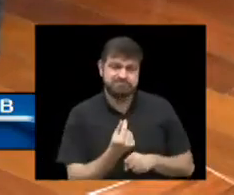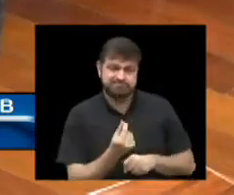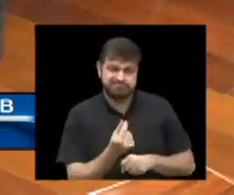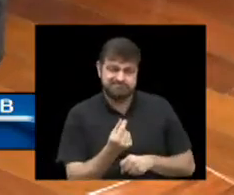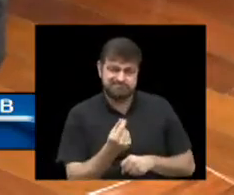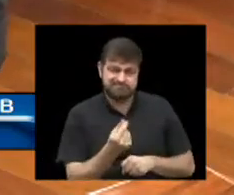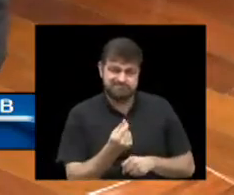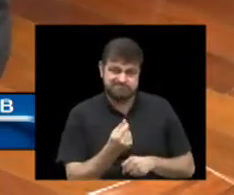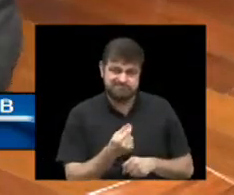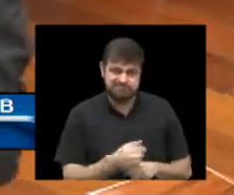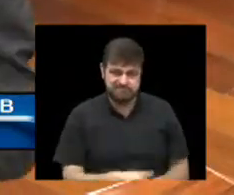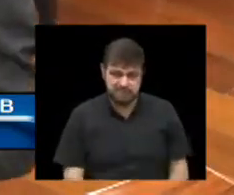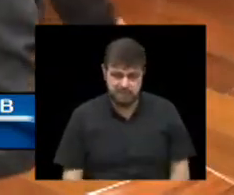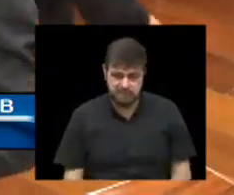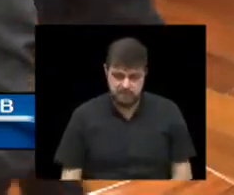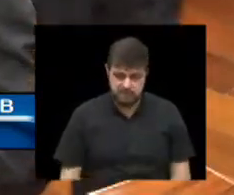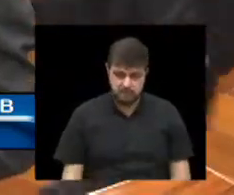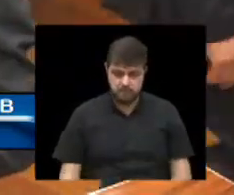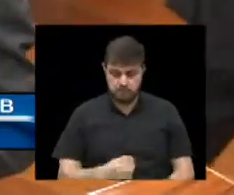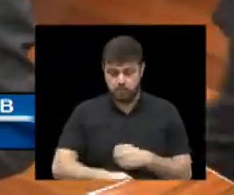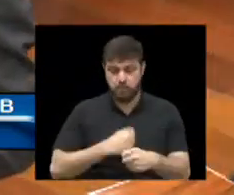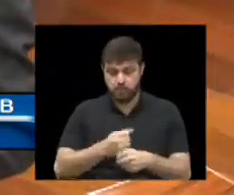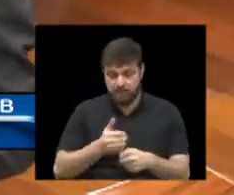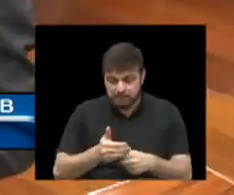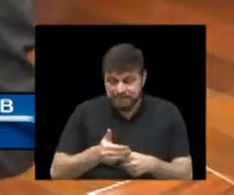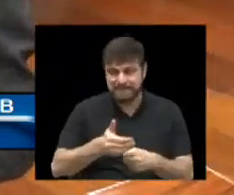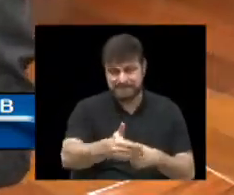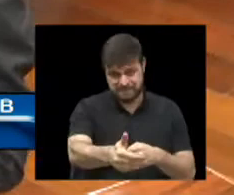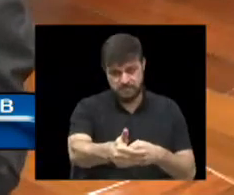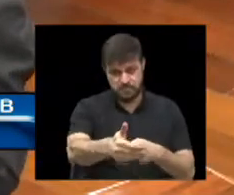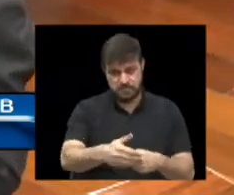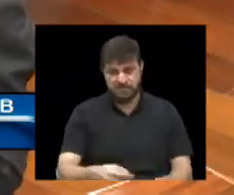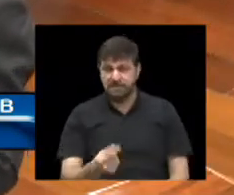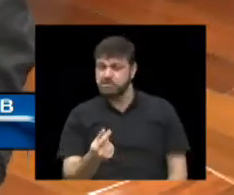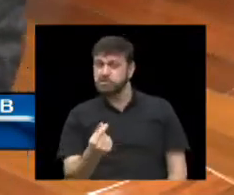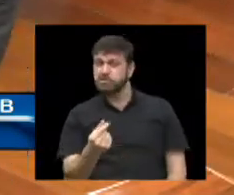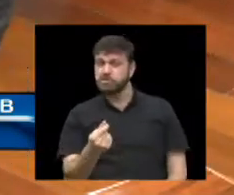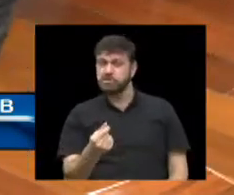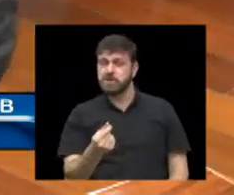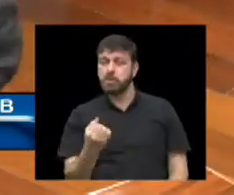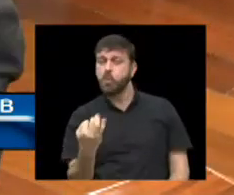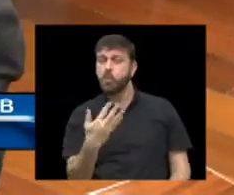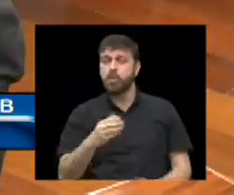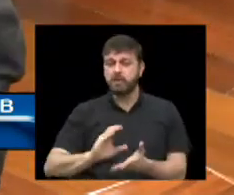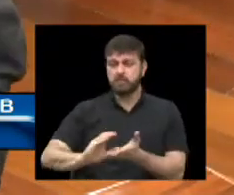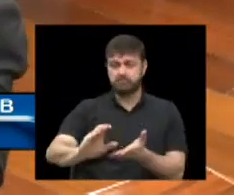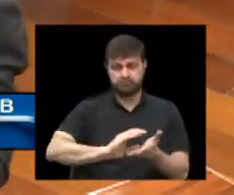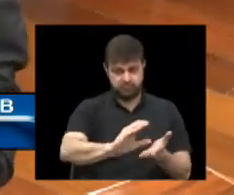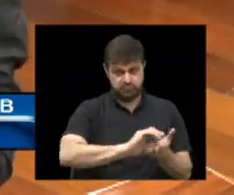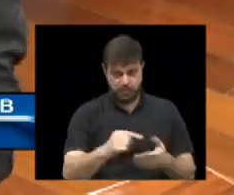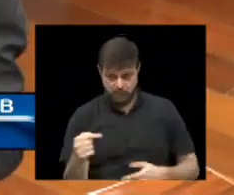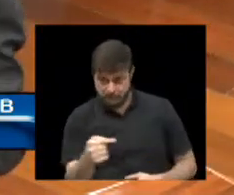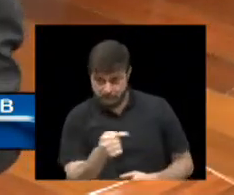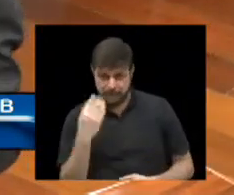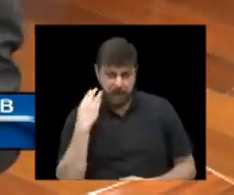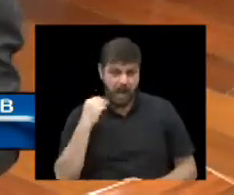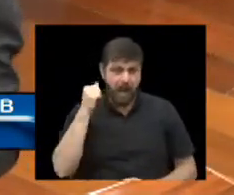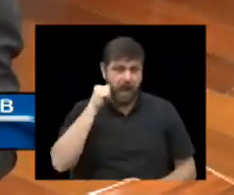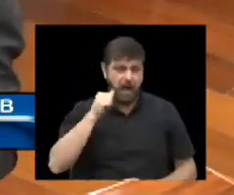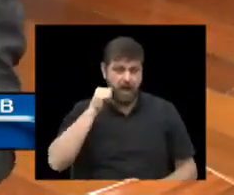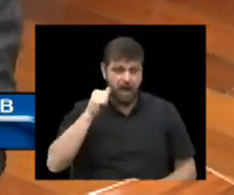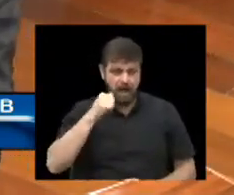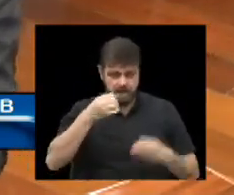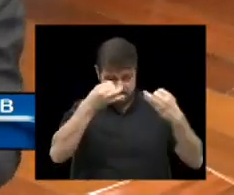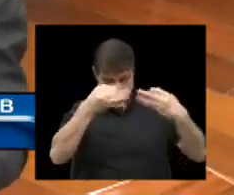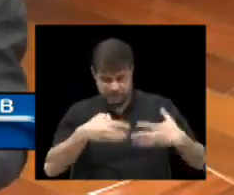do orçamento do ano vigente, do ano seguinte, do ano de 2018. E quando a vereadora Mariana menciona